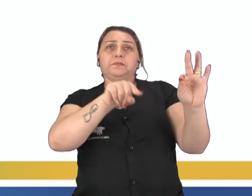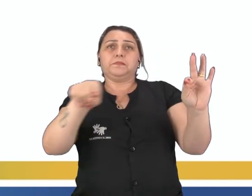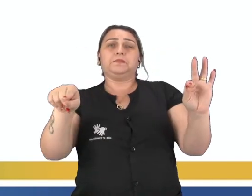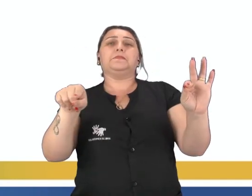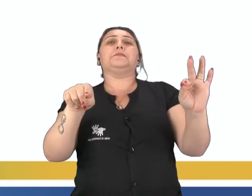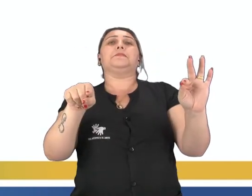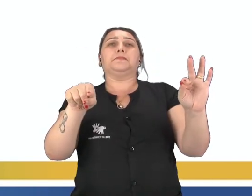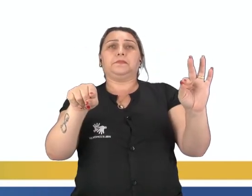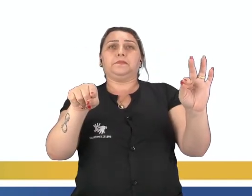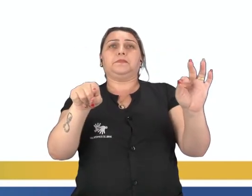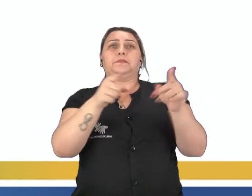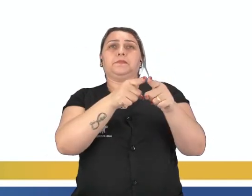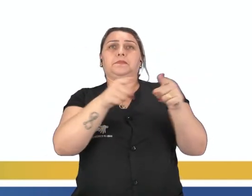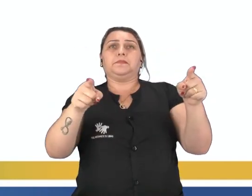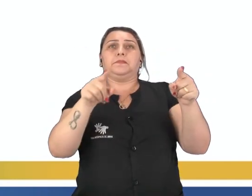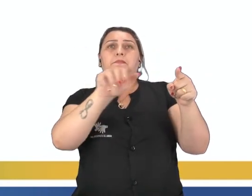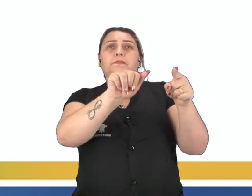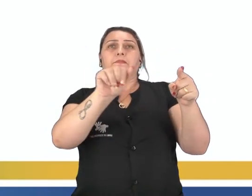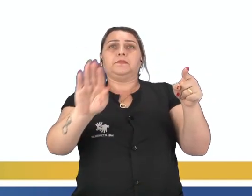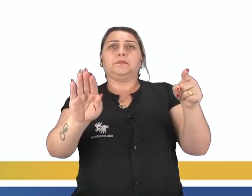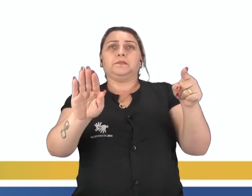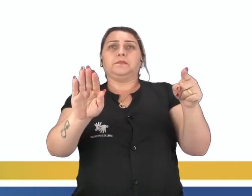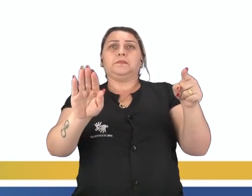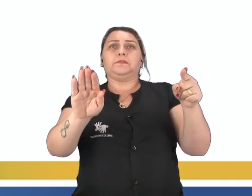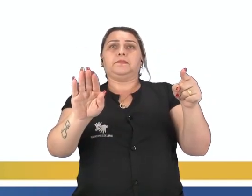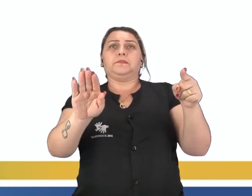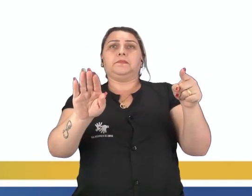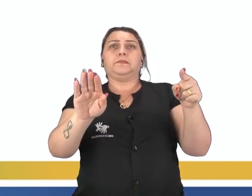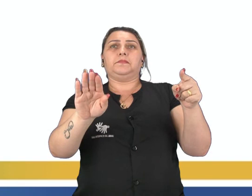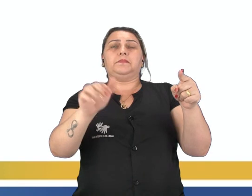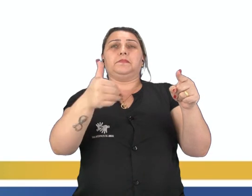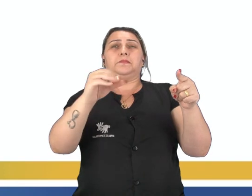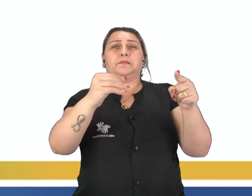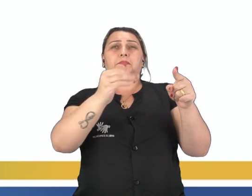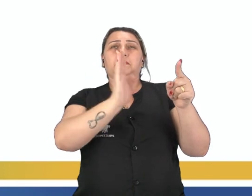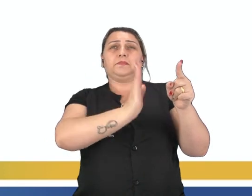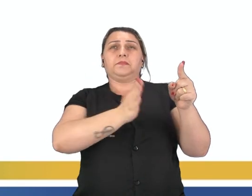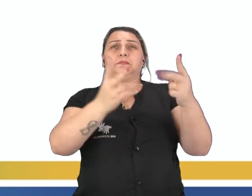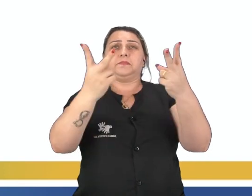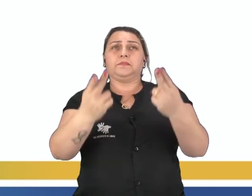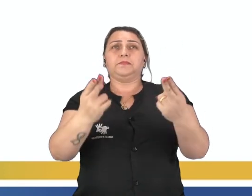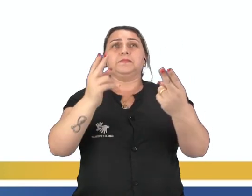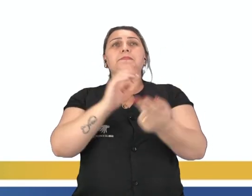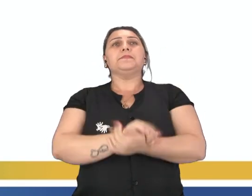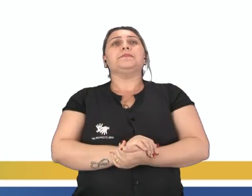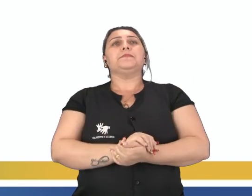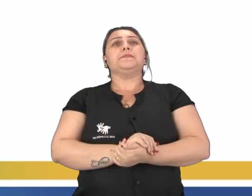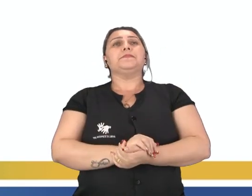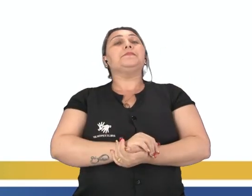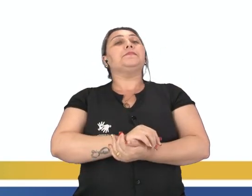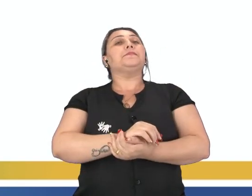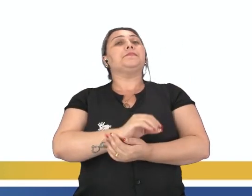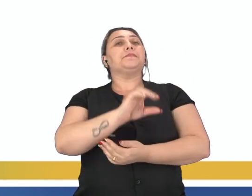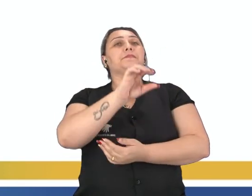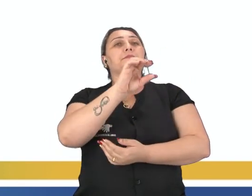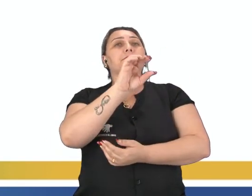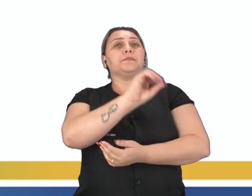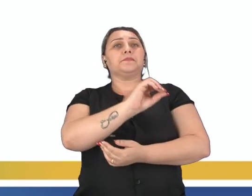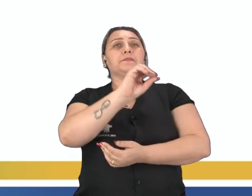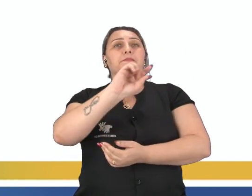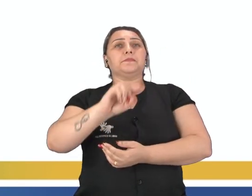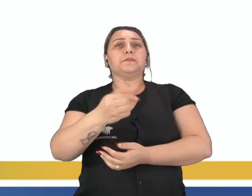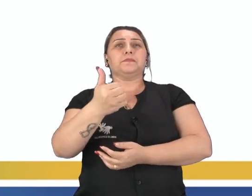Na reta numérica, dividimos o segmento entre A e B em 10 partes iguais. Cada parte corresponde